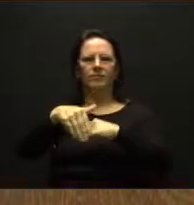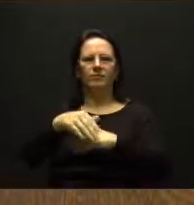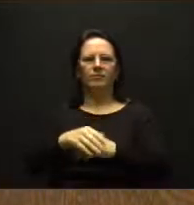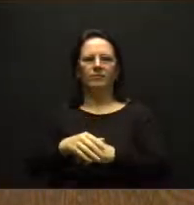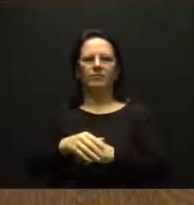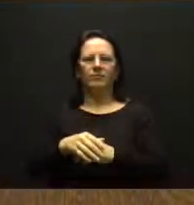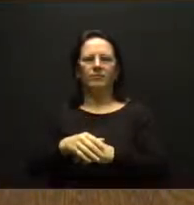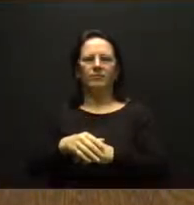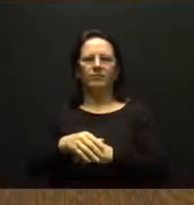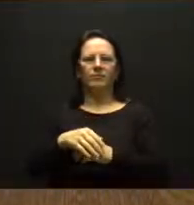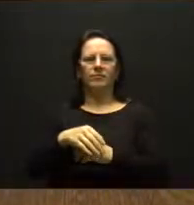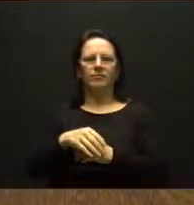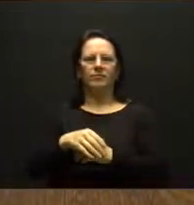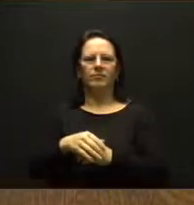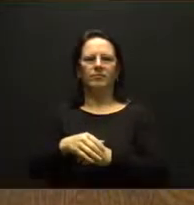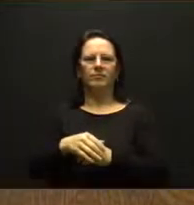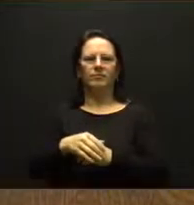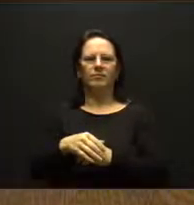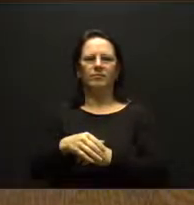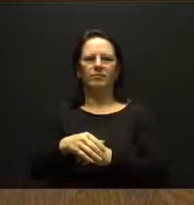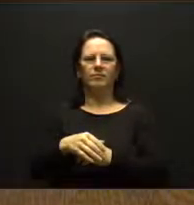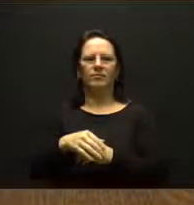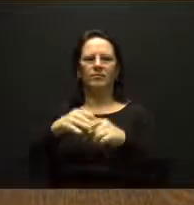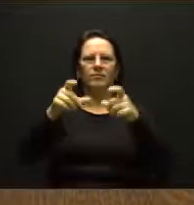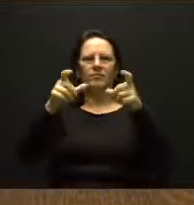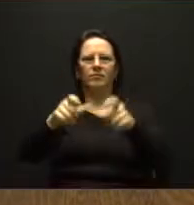padre paulo vieira